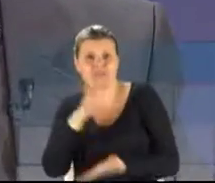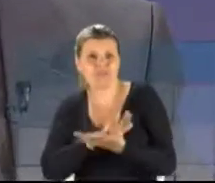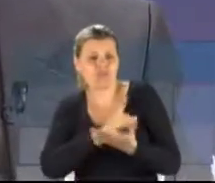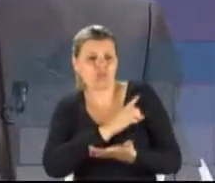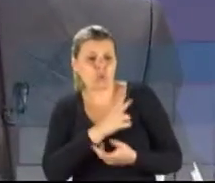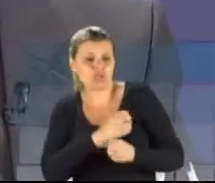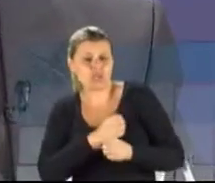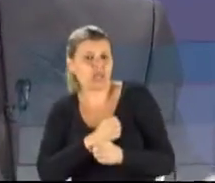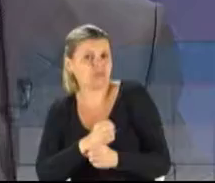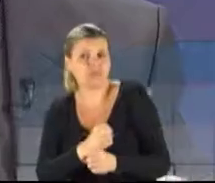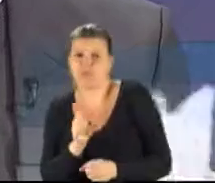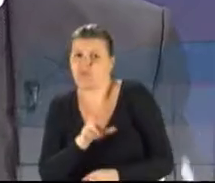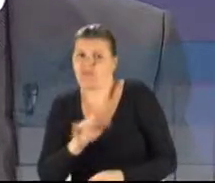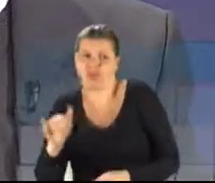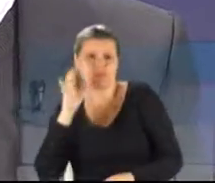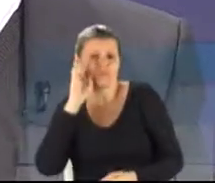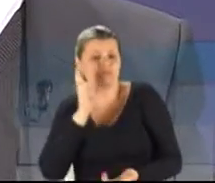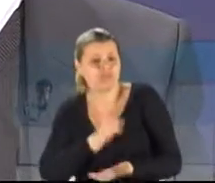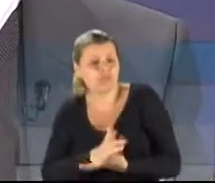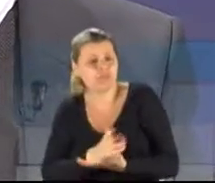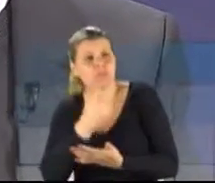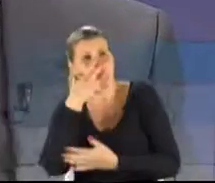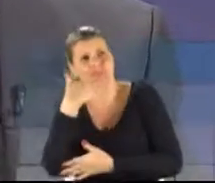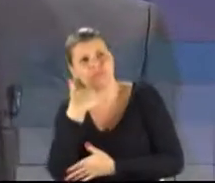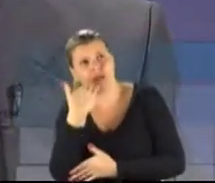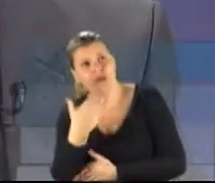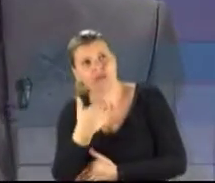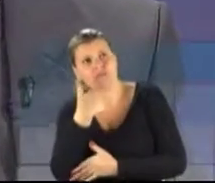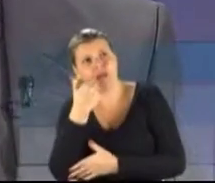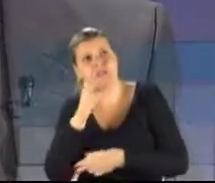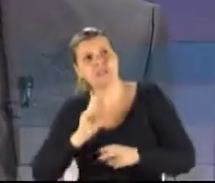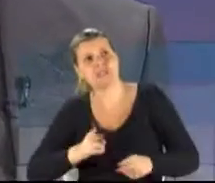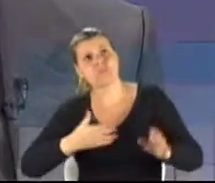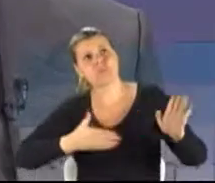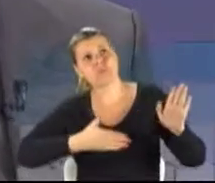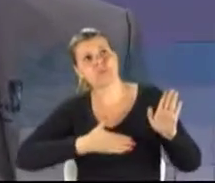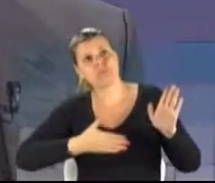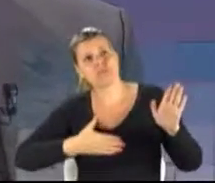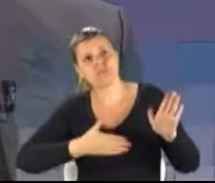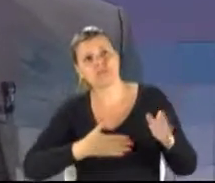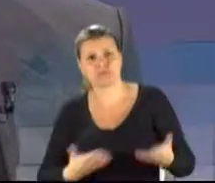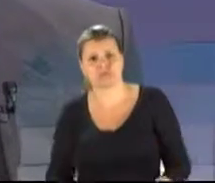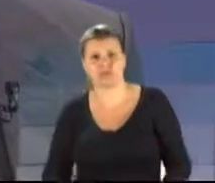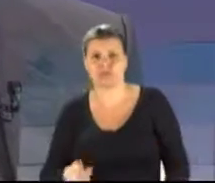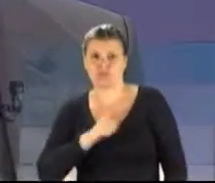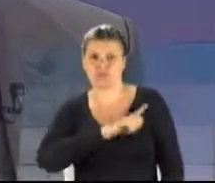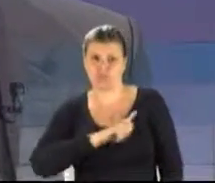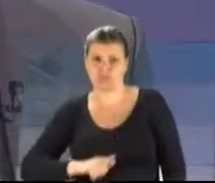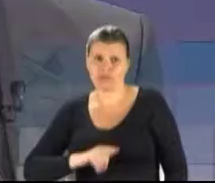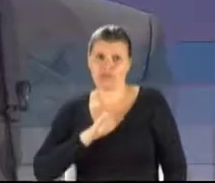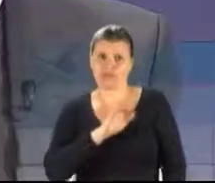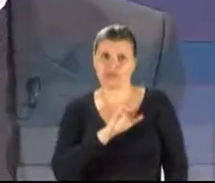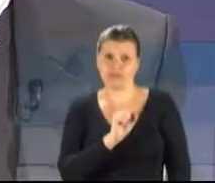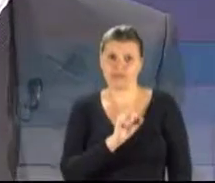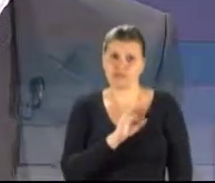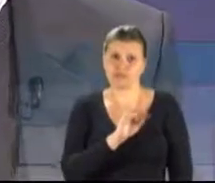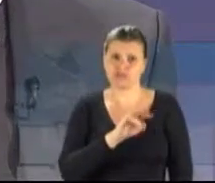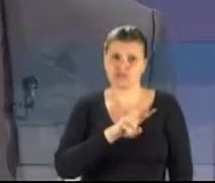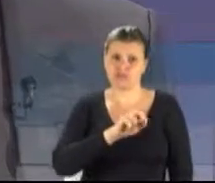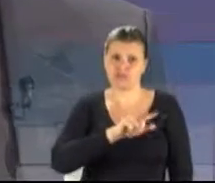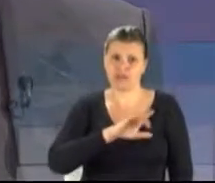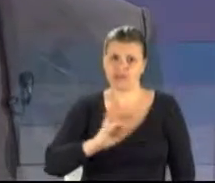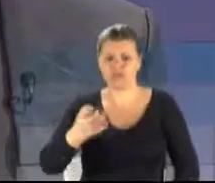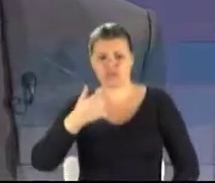Porque é sempre a mesma coisa Sempre a mesma conversa sempre as mesmas promessas governadores estivalet e Hermes aluiz do prtb 28 vai